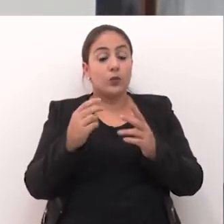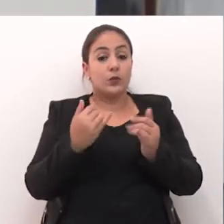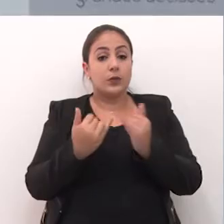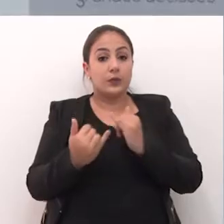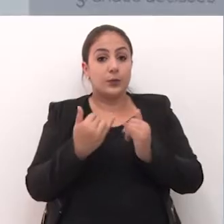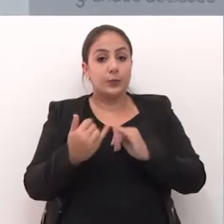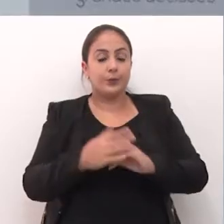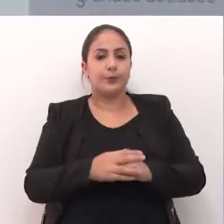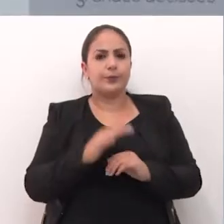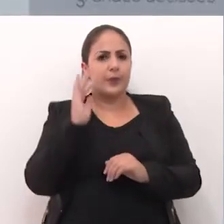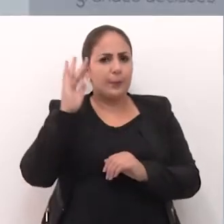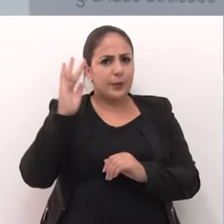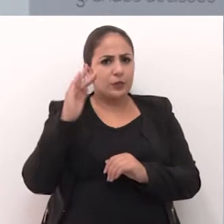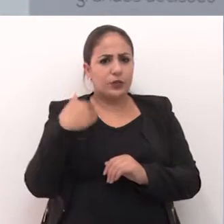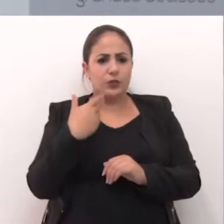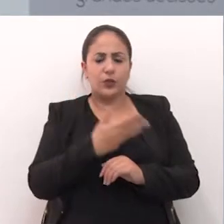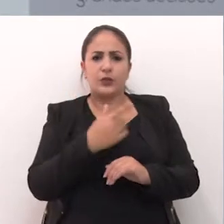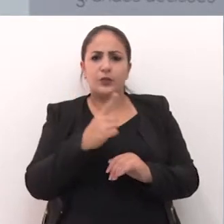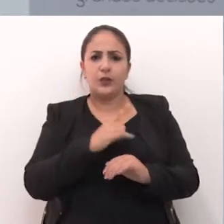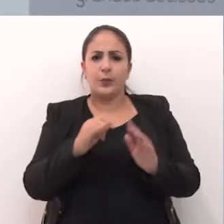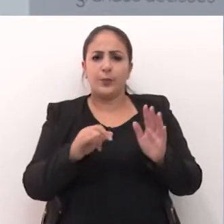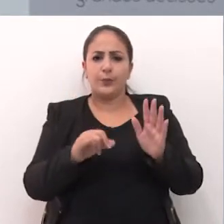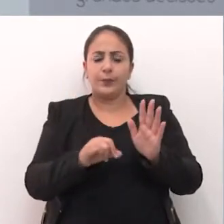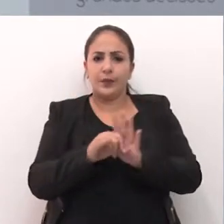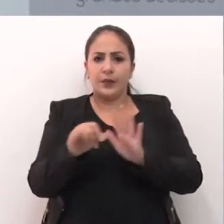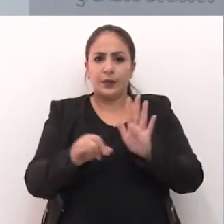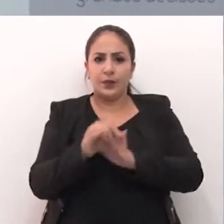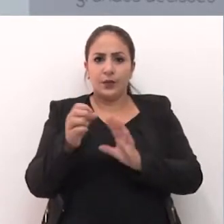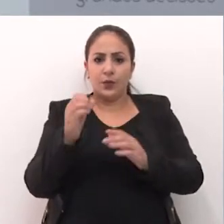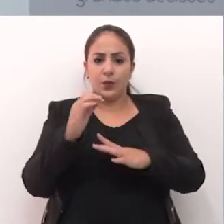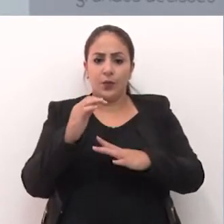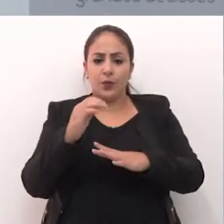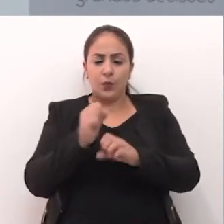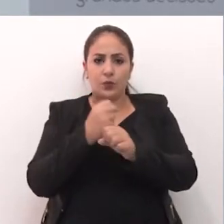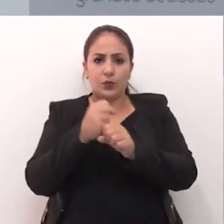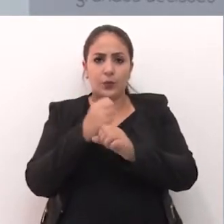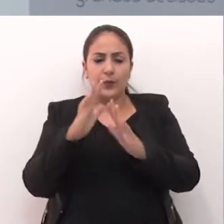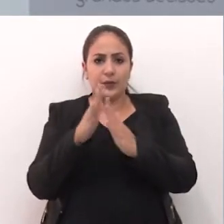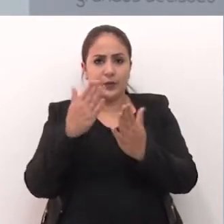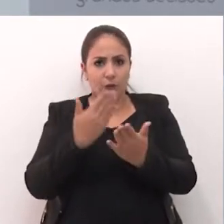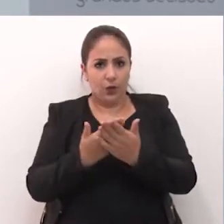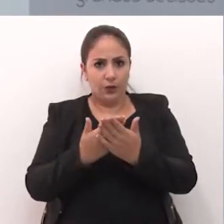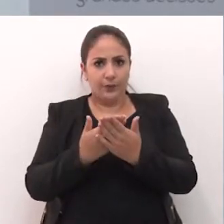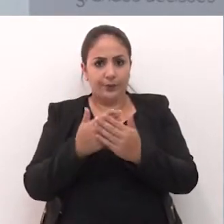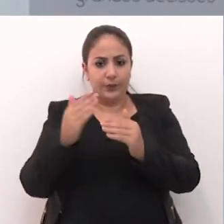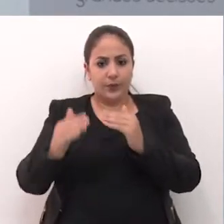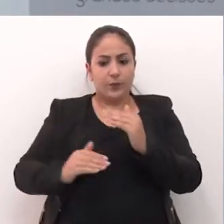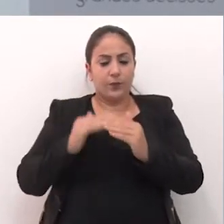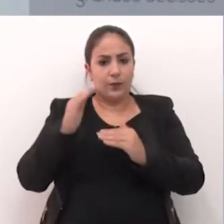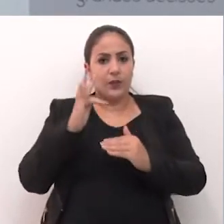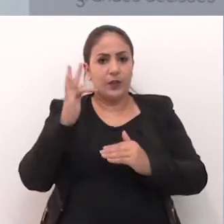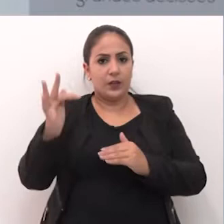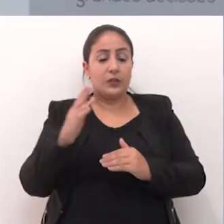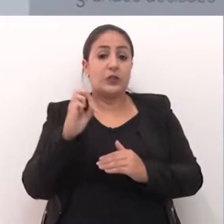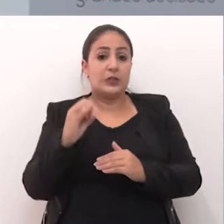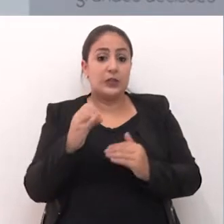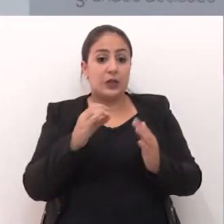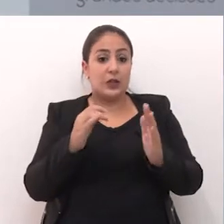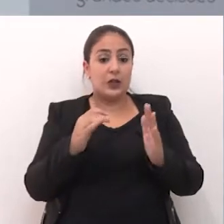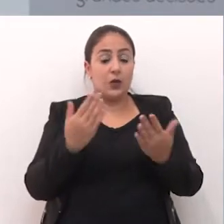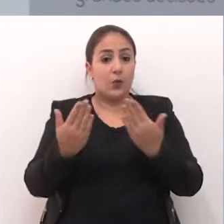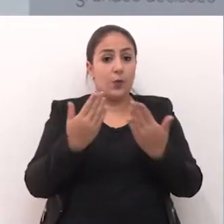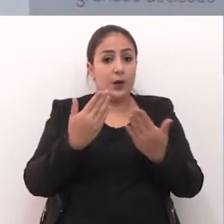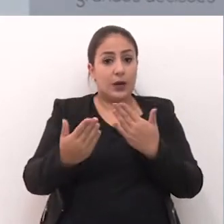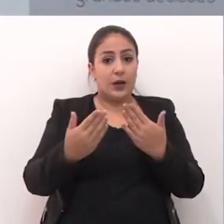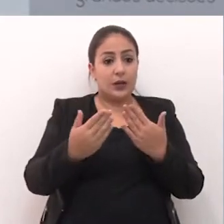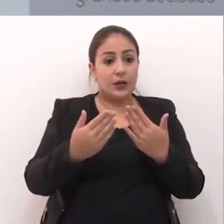exemplos. Imaginemos, por exemplo, uma licitação para a construção de uma escola que seja iniciada em nível federal, se comparado com uma licitação feita em